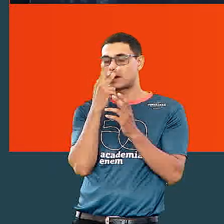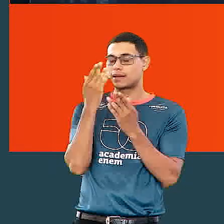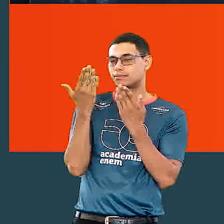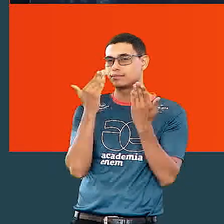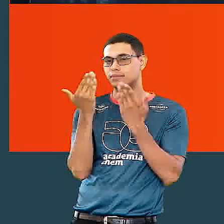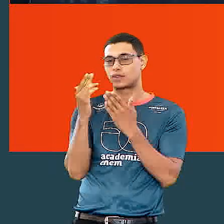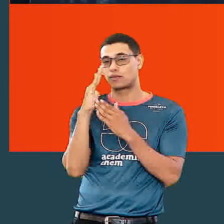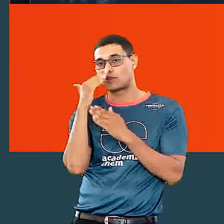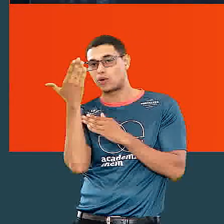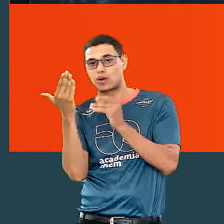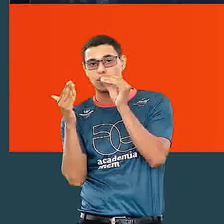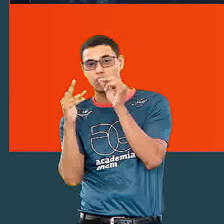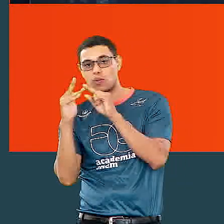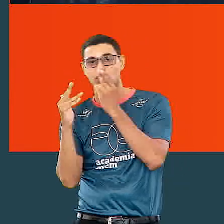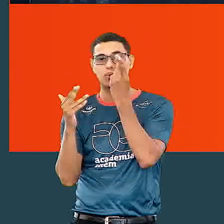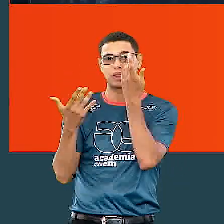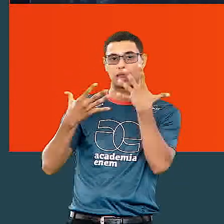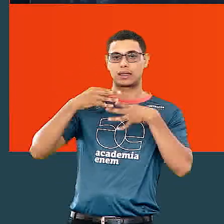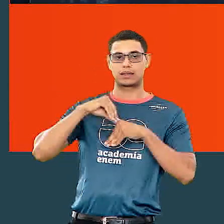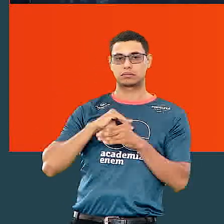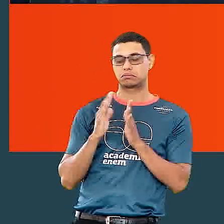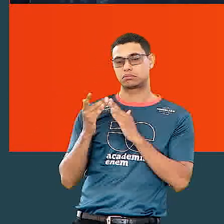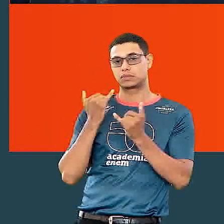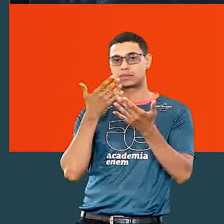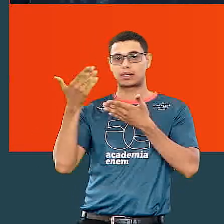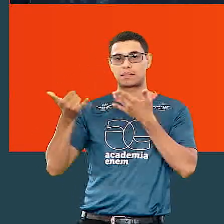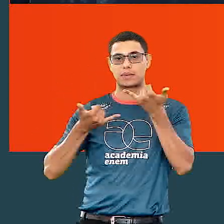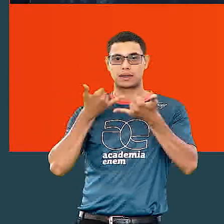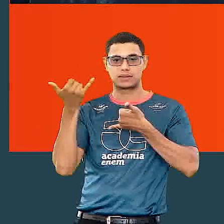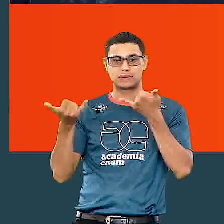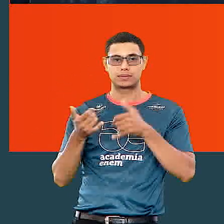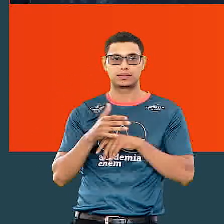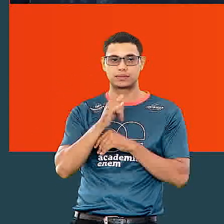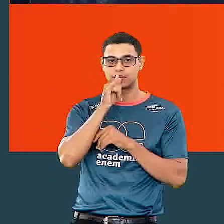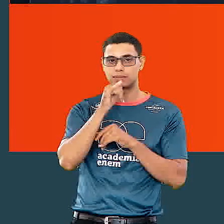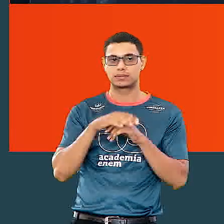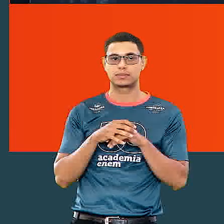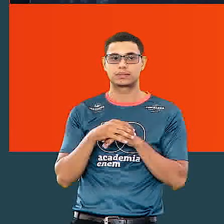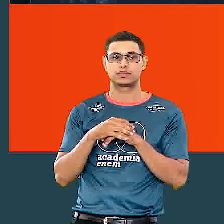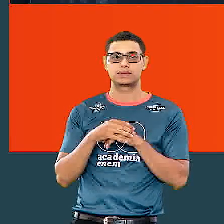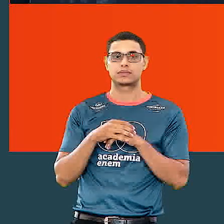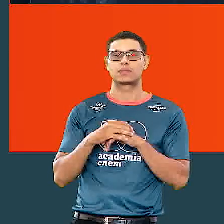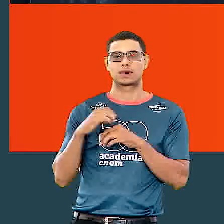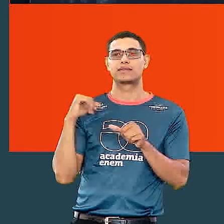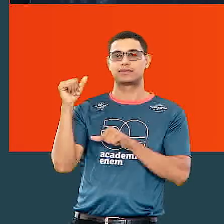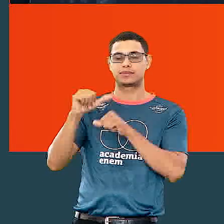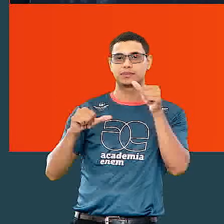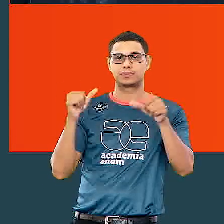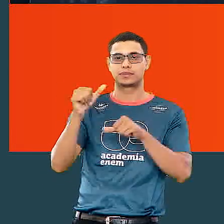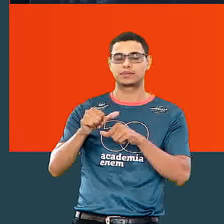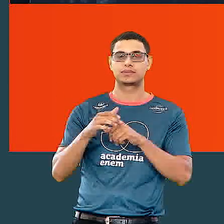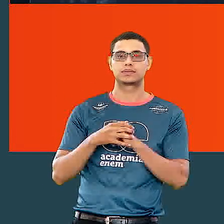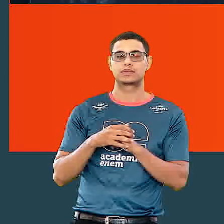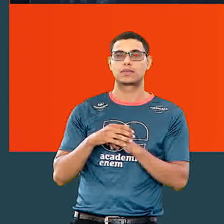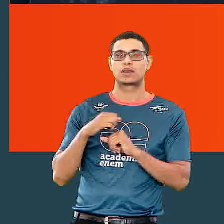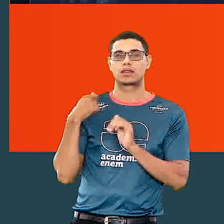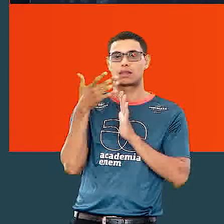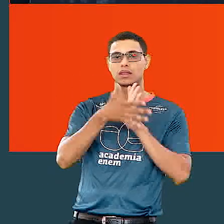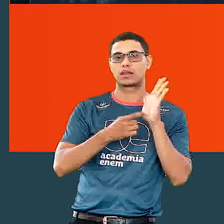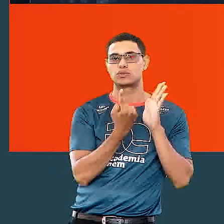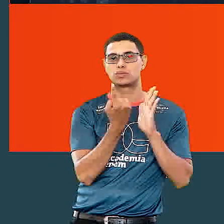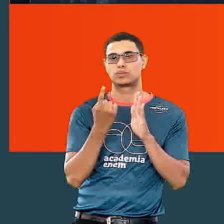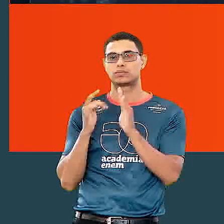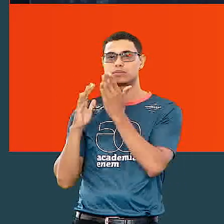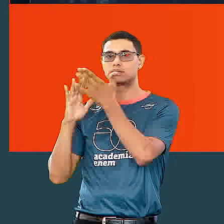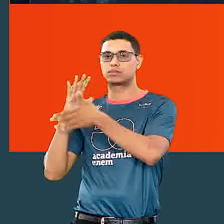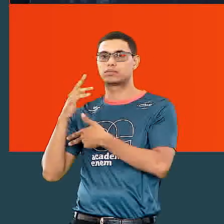uma mudança decorrente da... Ai, meu Deus. Olha que lindo, como teve uma mudança entre o primeiro texto e o segundo